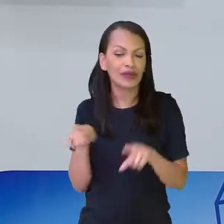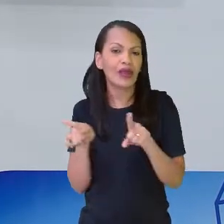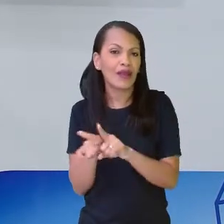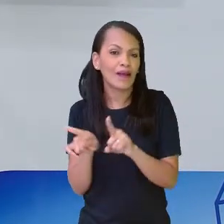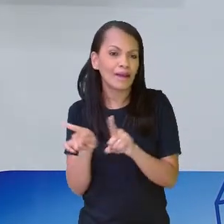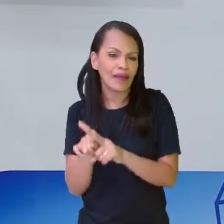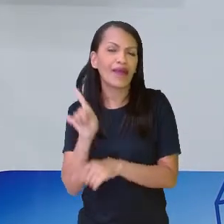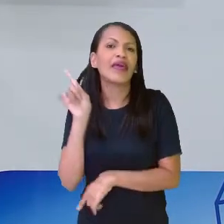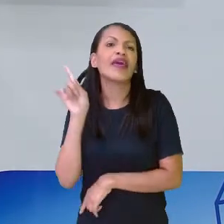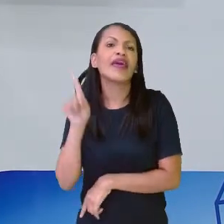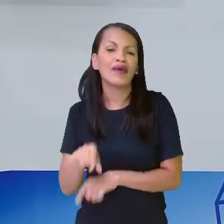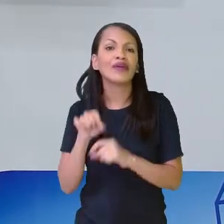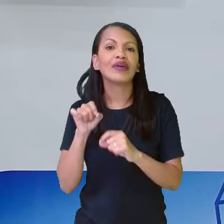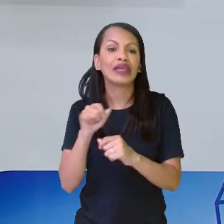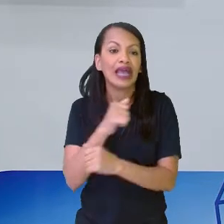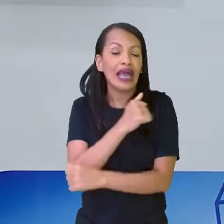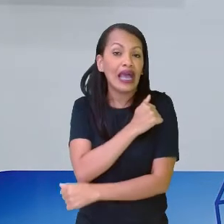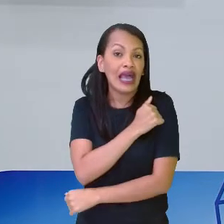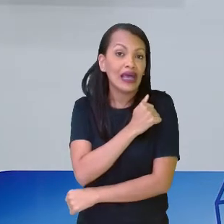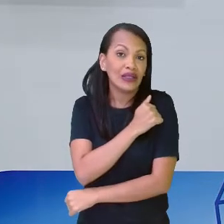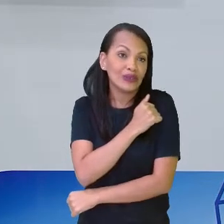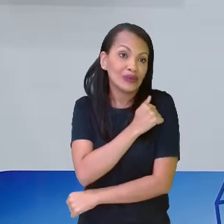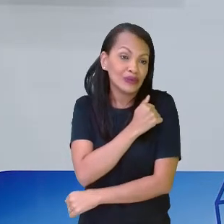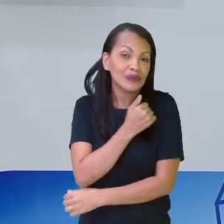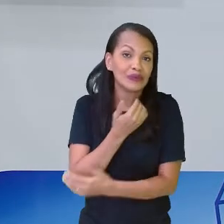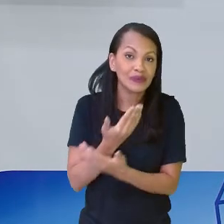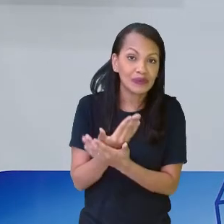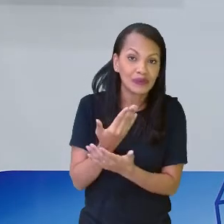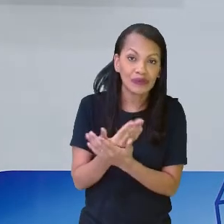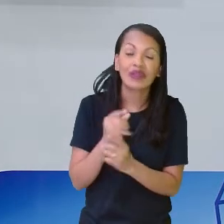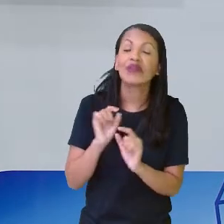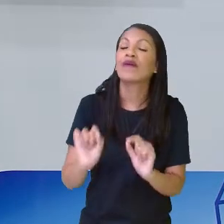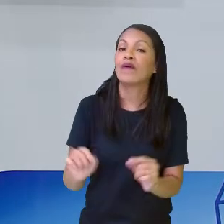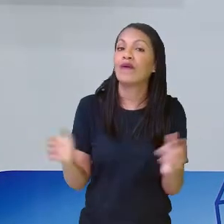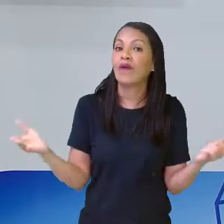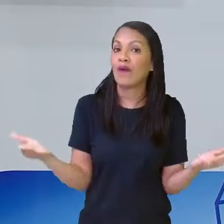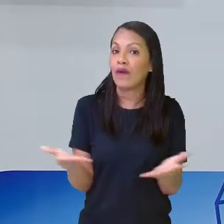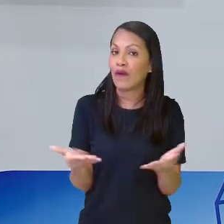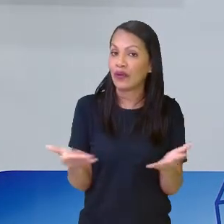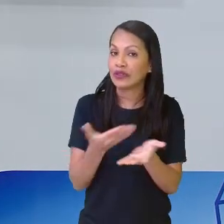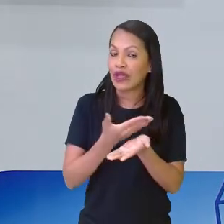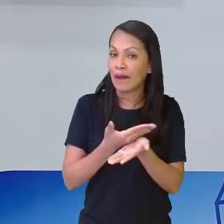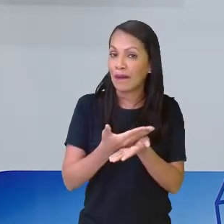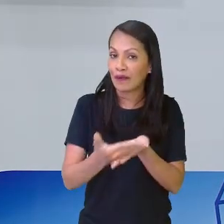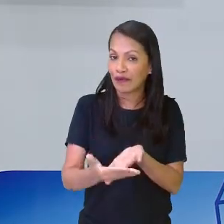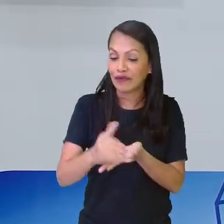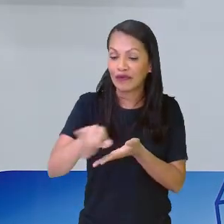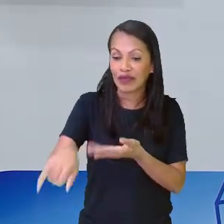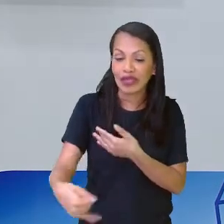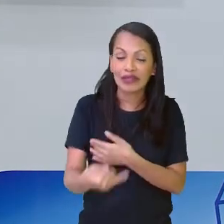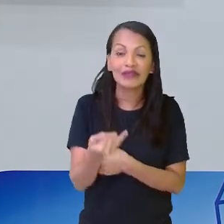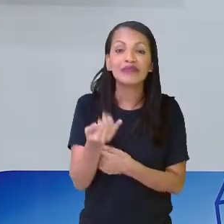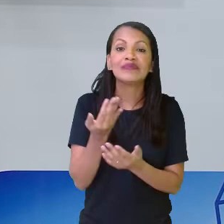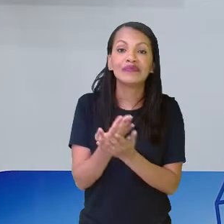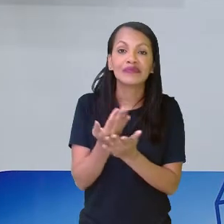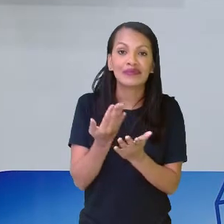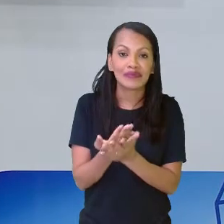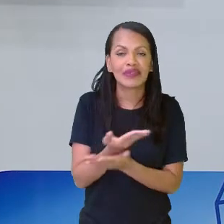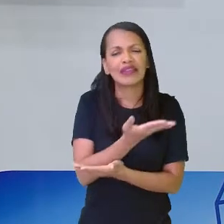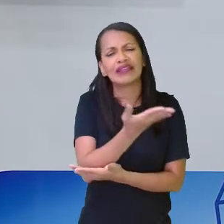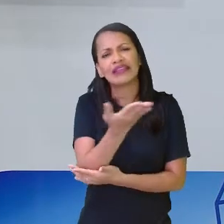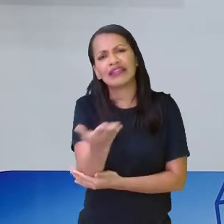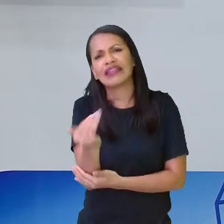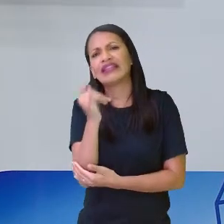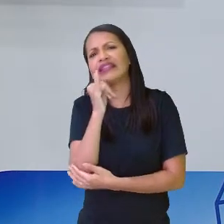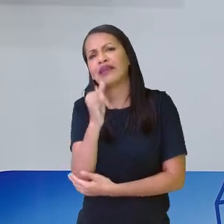é. Somos estudantes. Mas hoje, né, aproveitar esse início de aula para também desejar aí